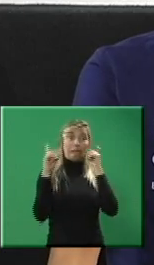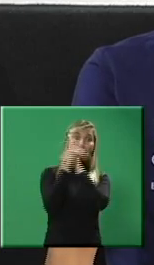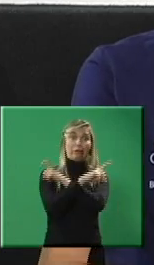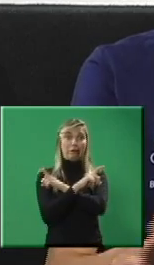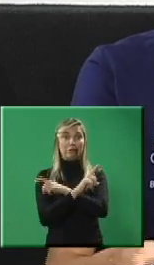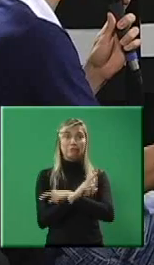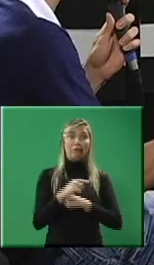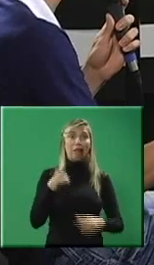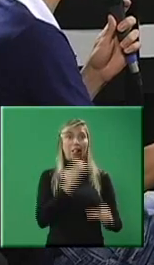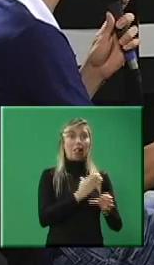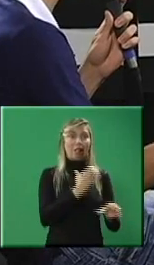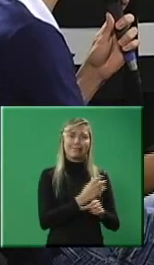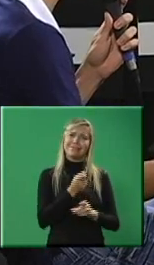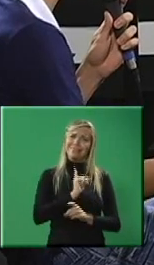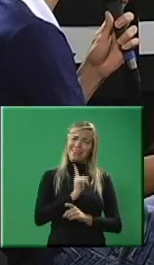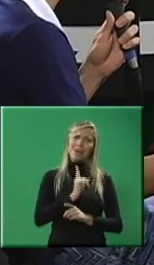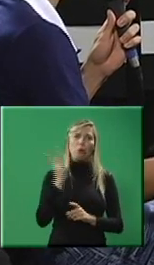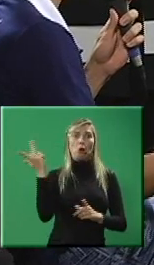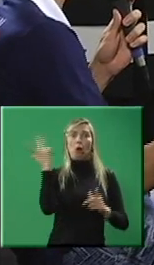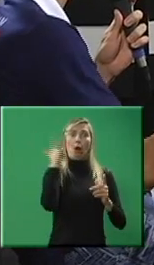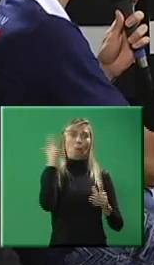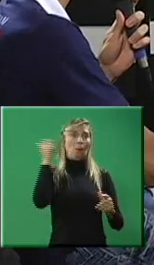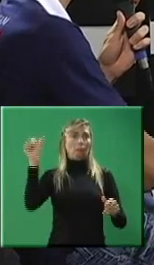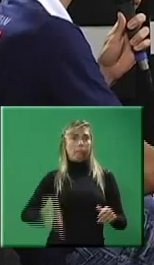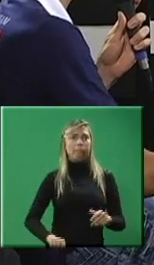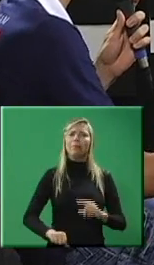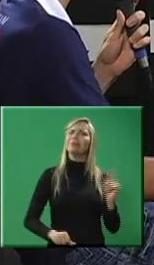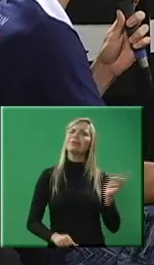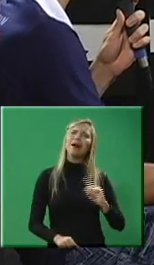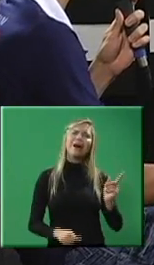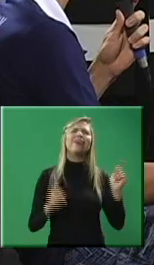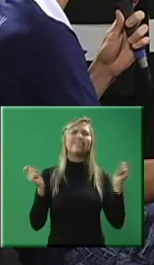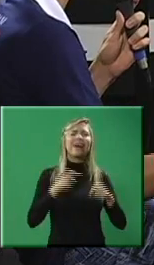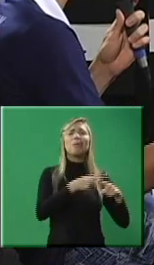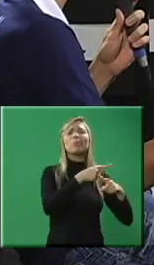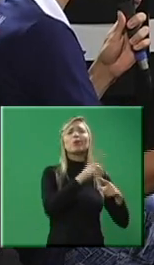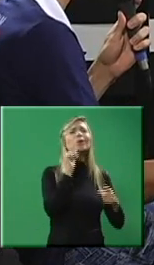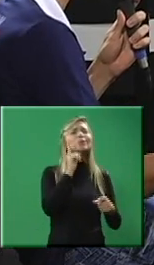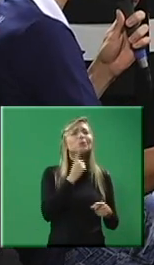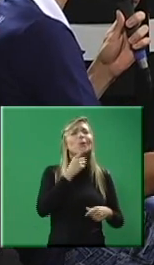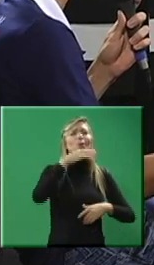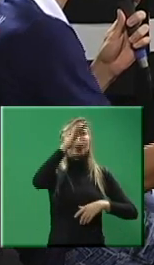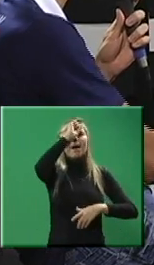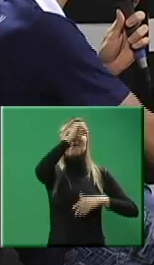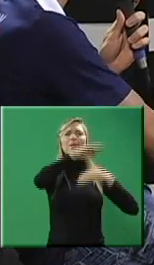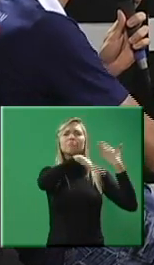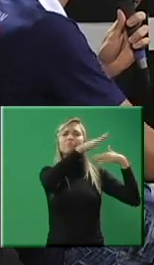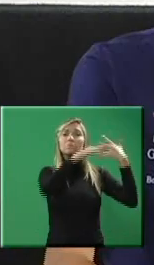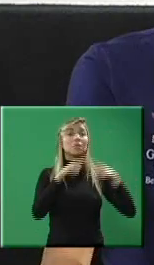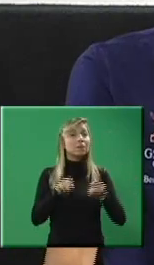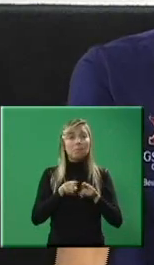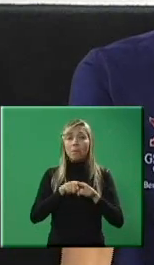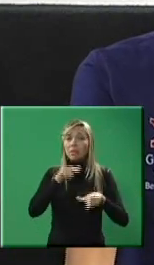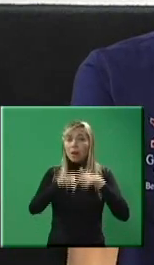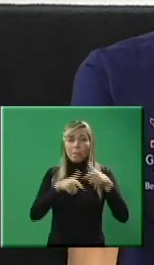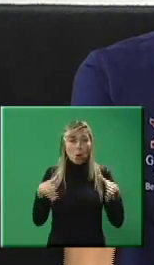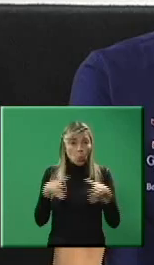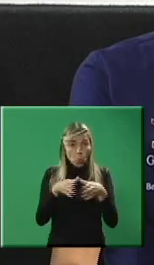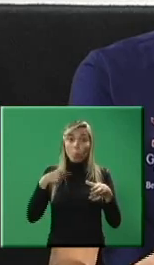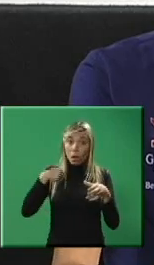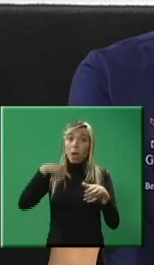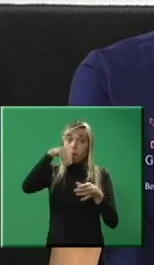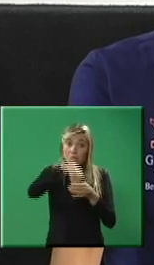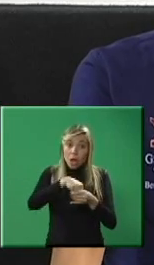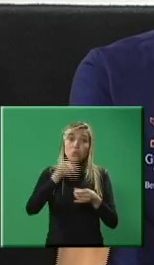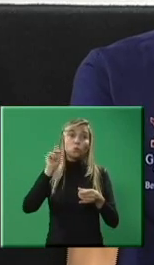dificuldade com eles, assim, nada de tão anormal, sendo que o desenvolvimento de aprendizagem deles era normal, inclusive trabalhos em grupo eu fiz